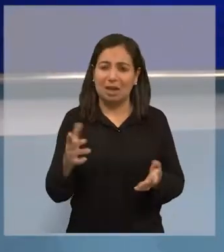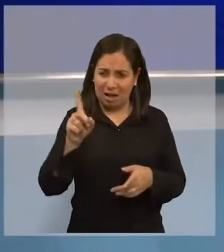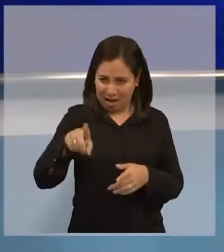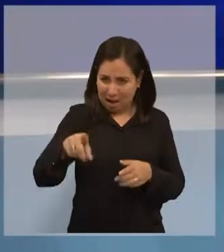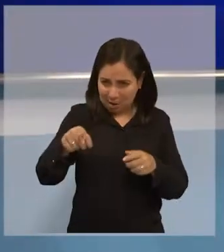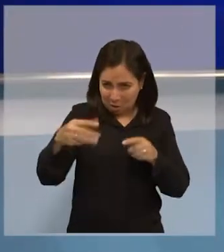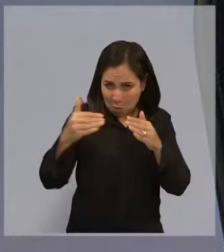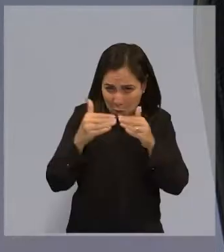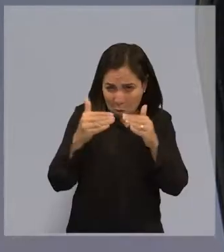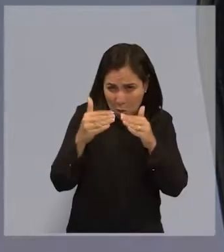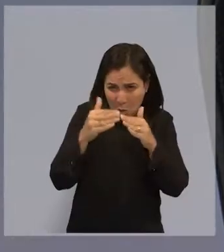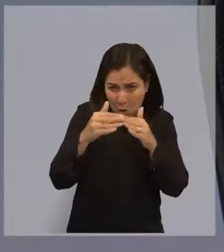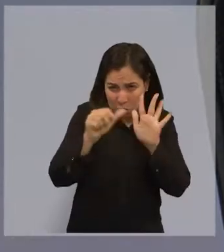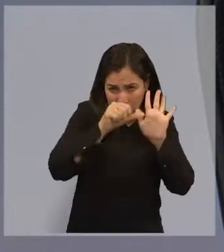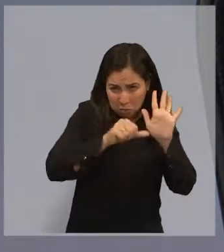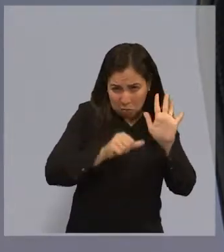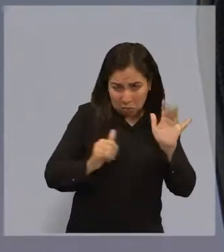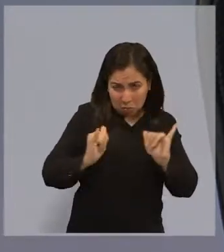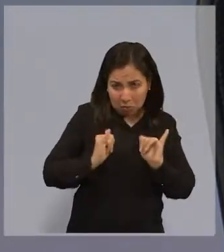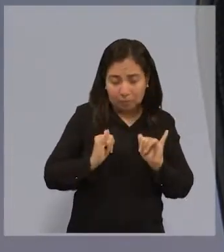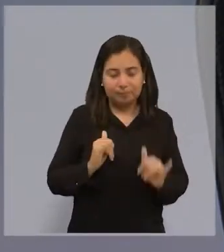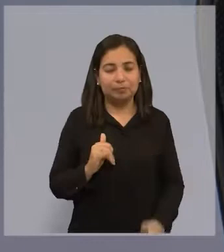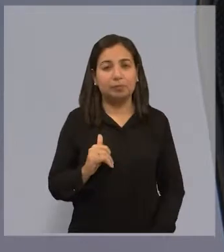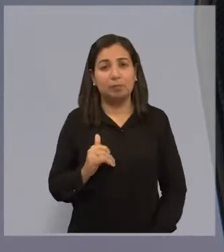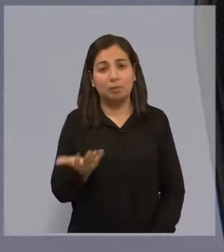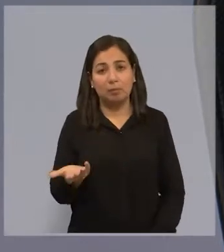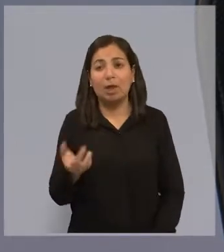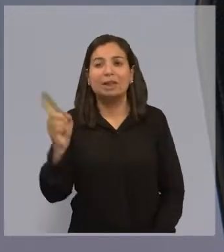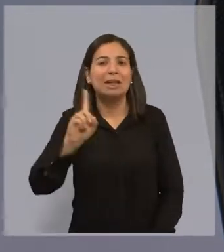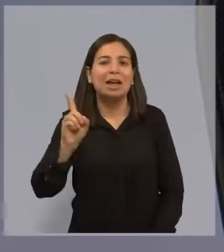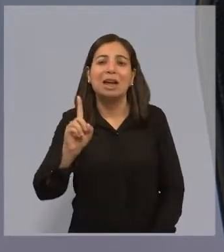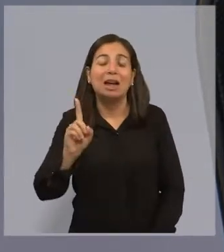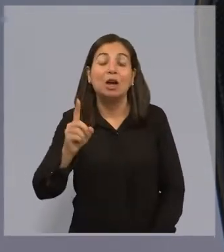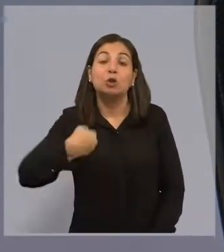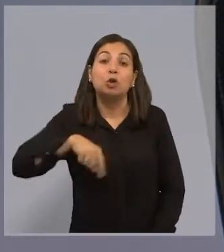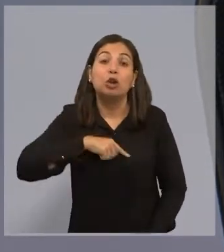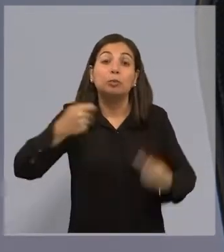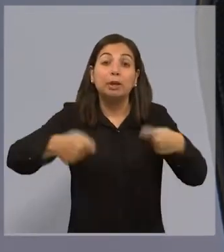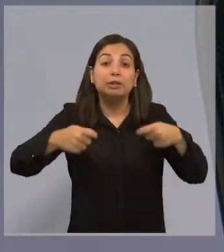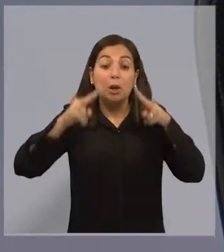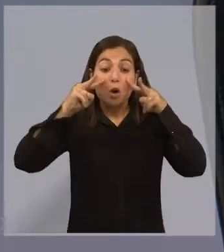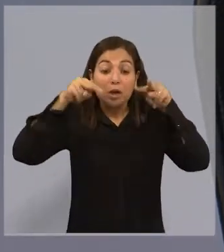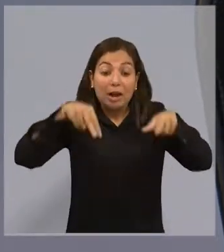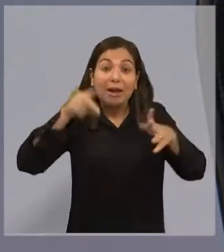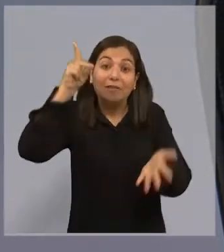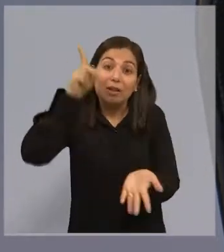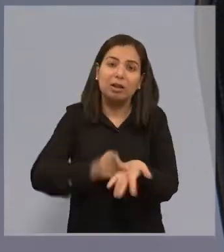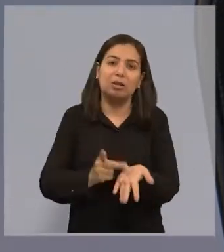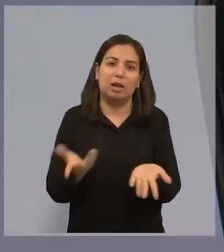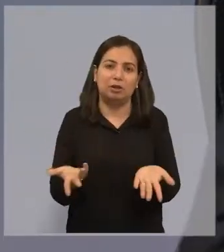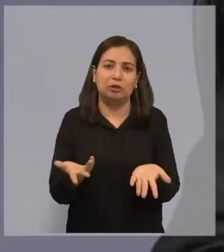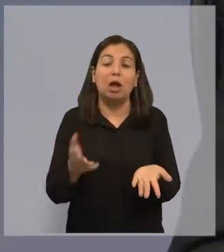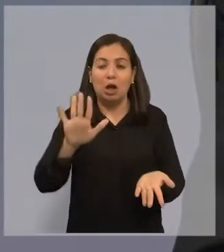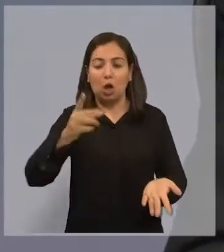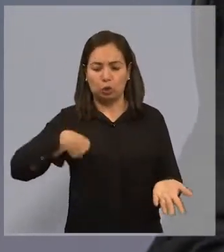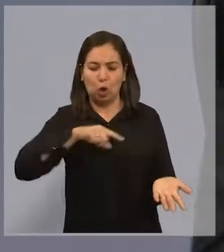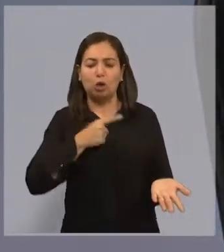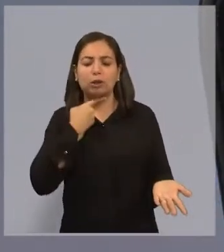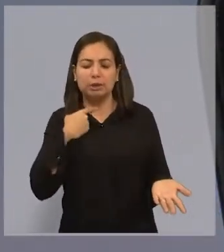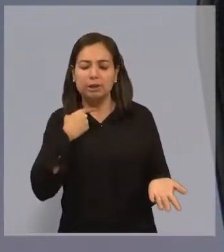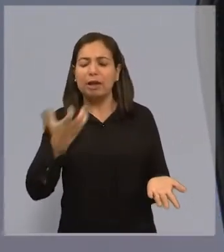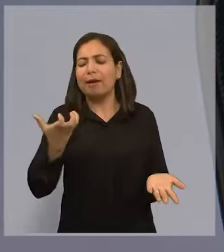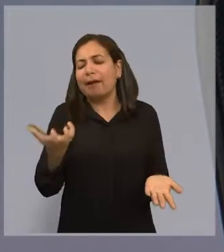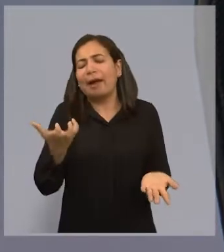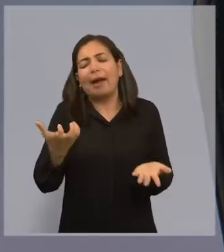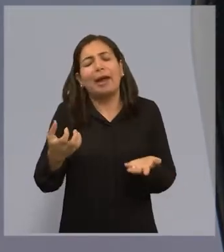nós temos que primeiro... Você mesmo está dando razão. Não, eu estou dizendo que nós temos que ver a realidade. O que é a realidade e o que é o desejado. Então, nós